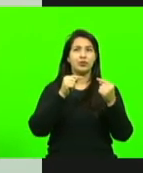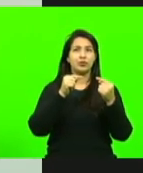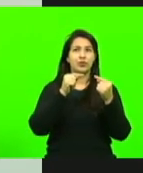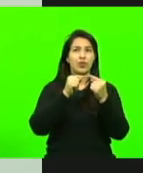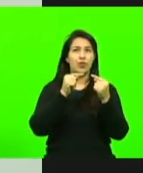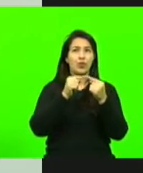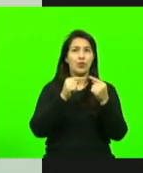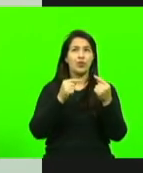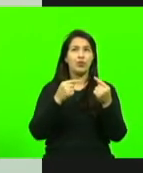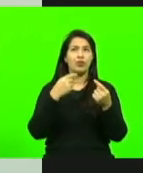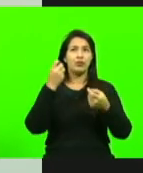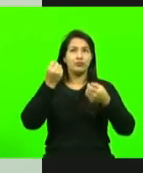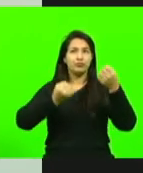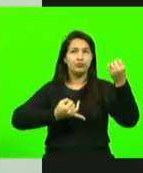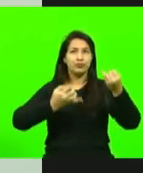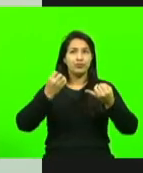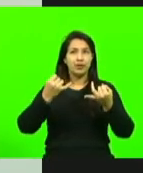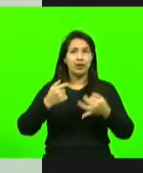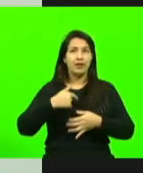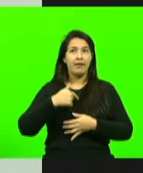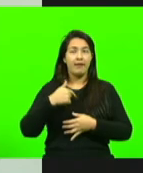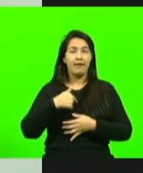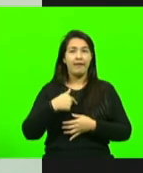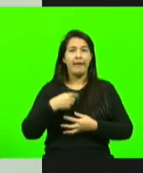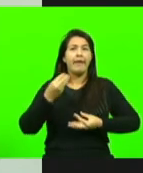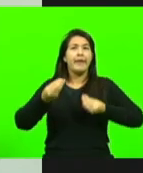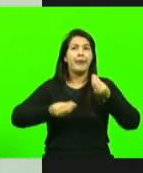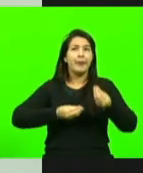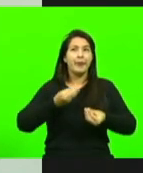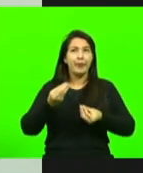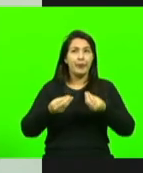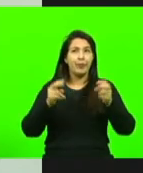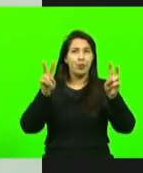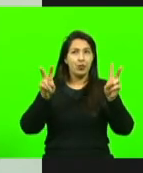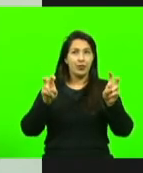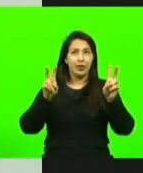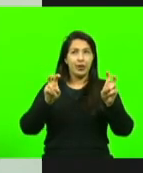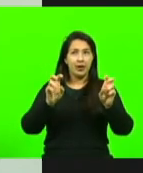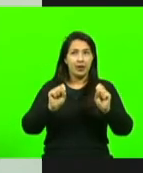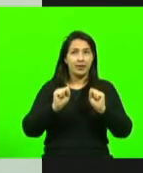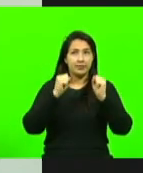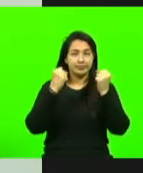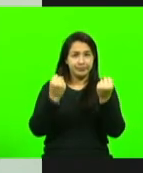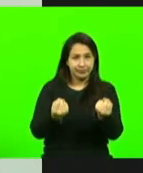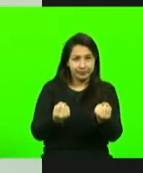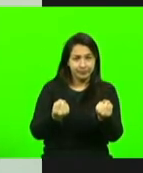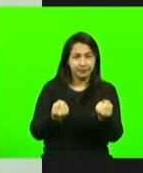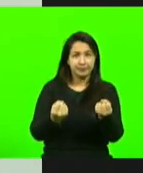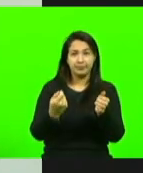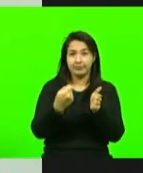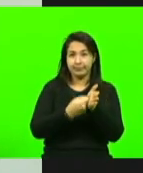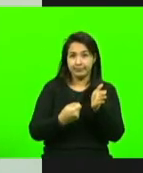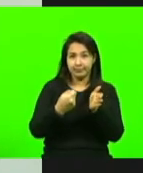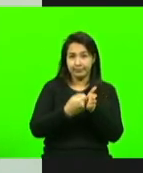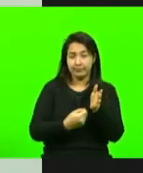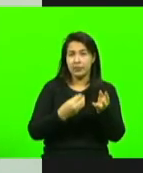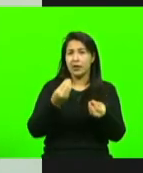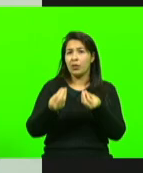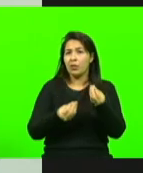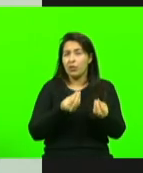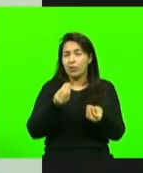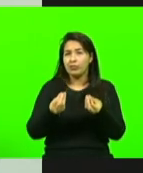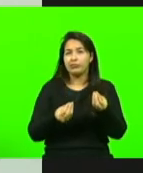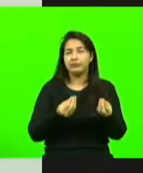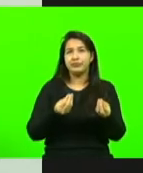argumentar o meu posicionamento sobre esse enfrentamento e como fazer como enfrentar